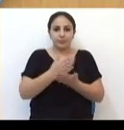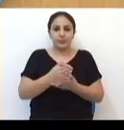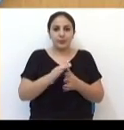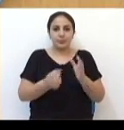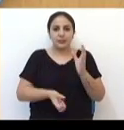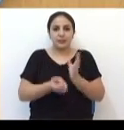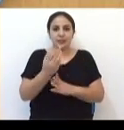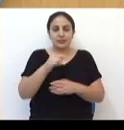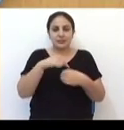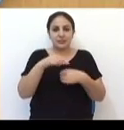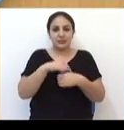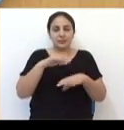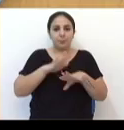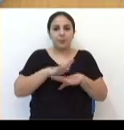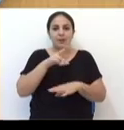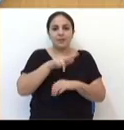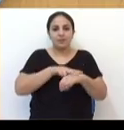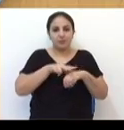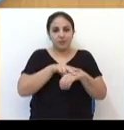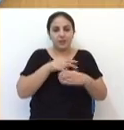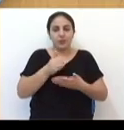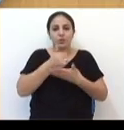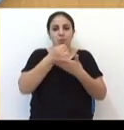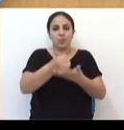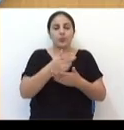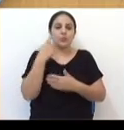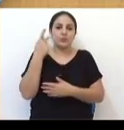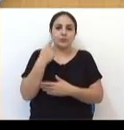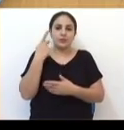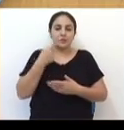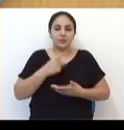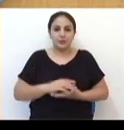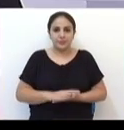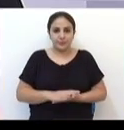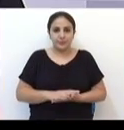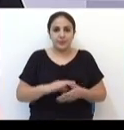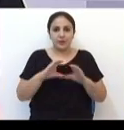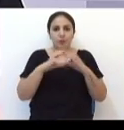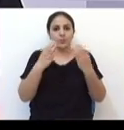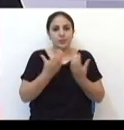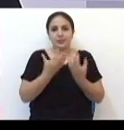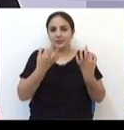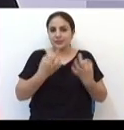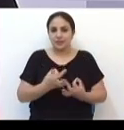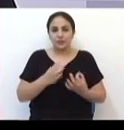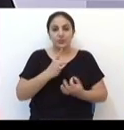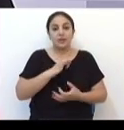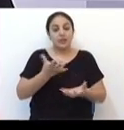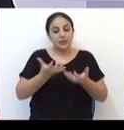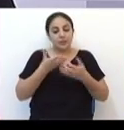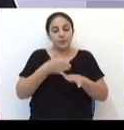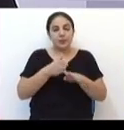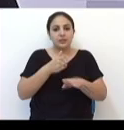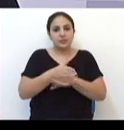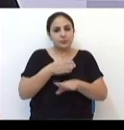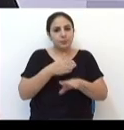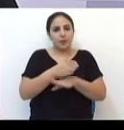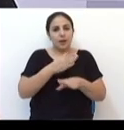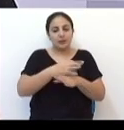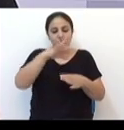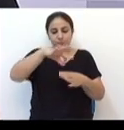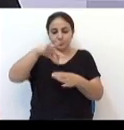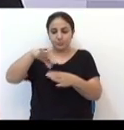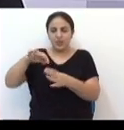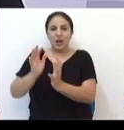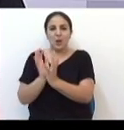para tornar a cidade mais verde tem o apoio unânime dos vereadores. A comunidade com certeza vai querer estar participando de uma horta, tendo